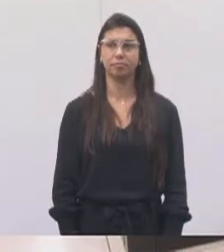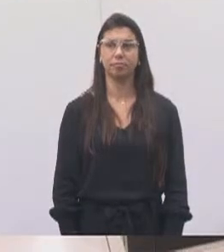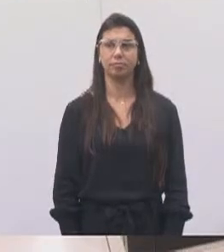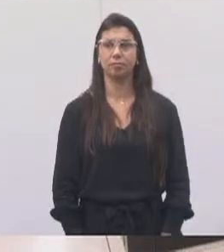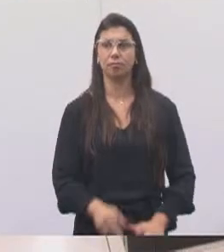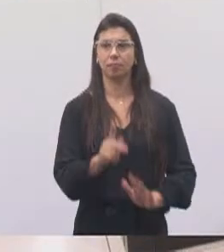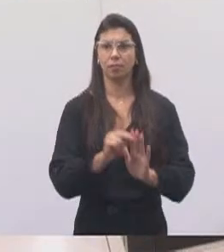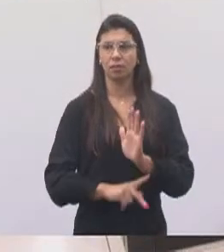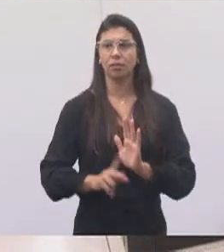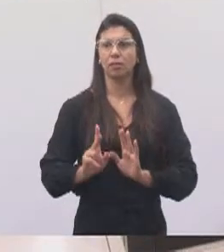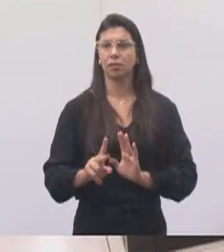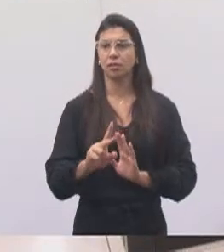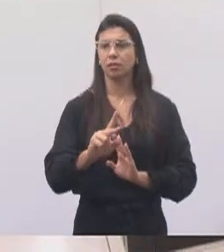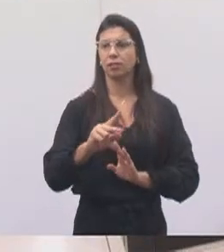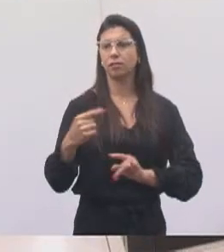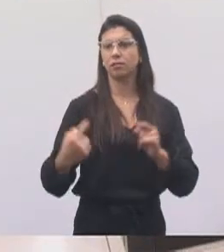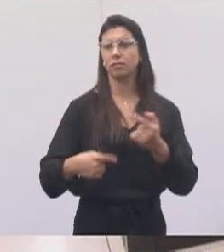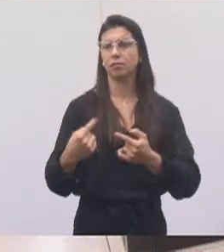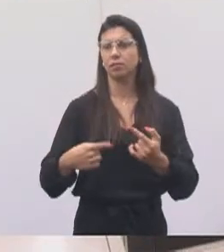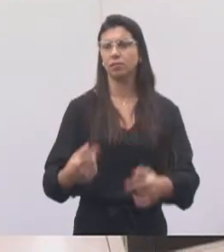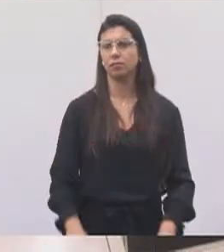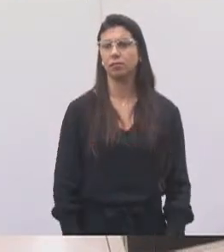O projeto continua em discussão.